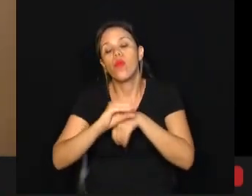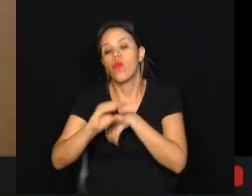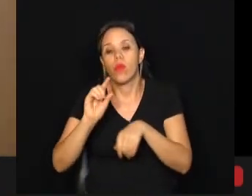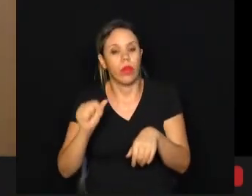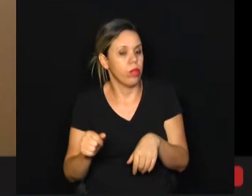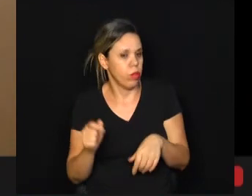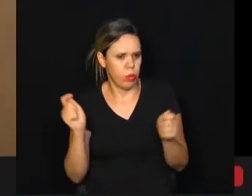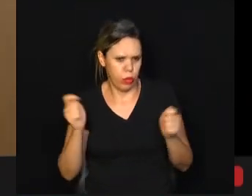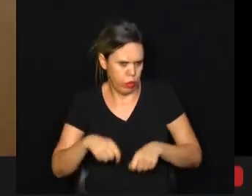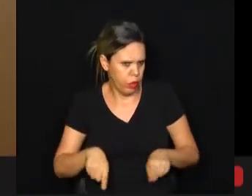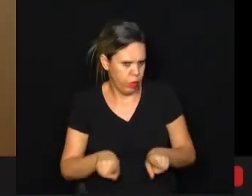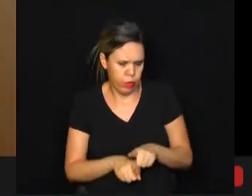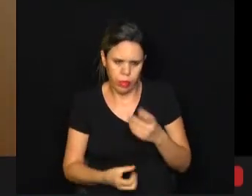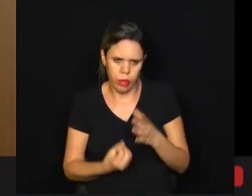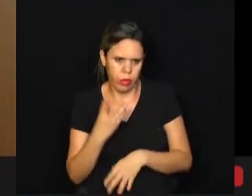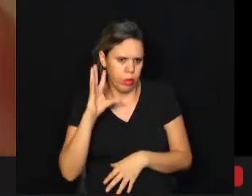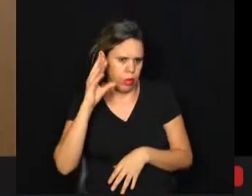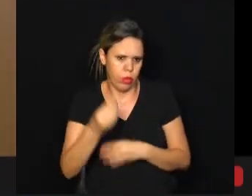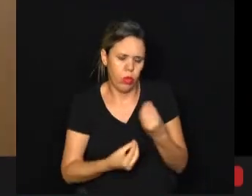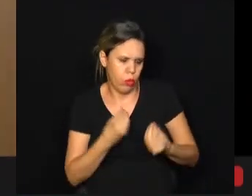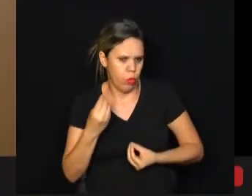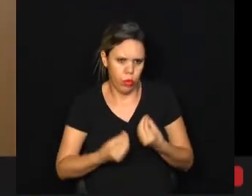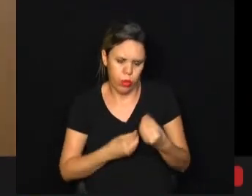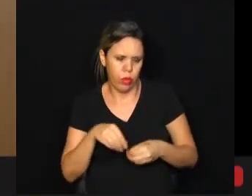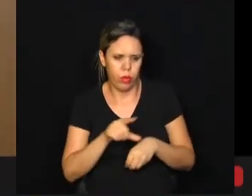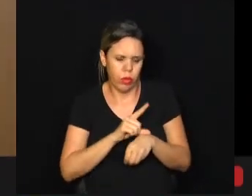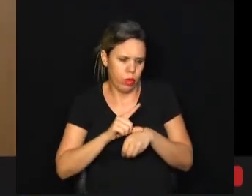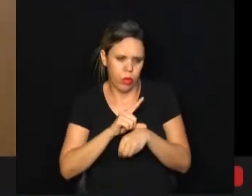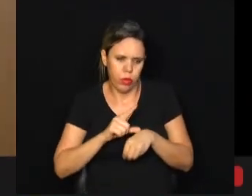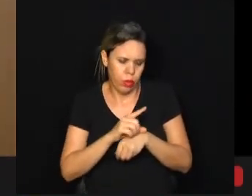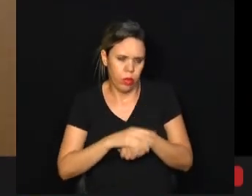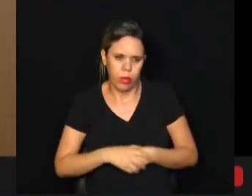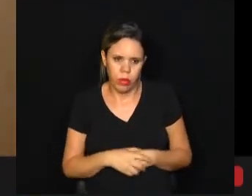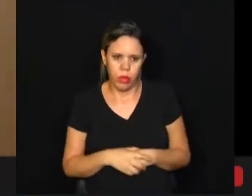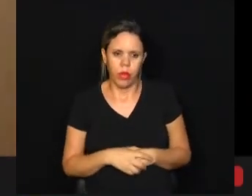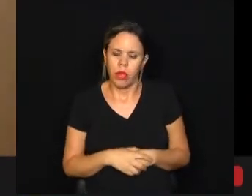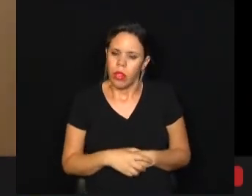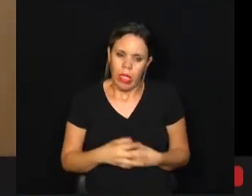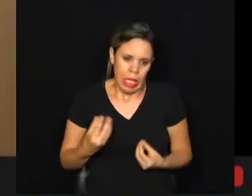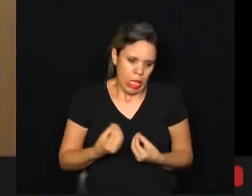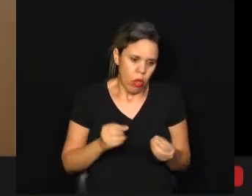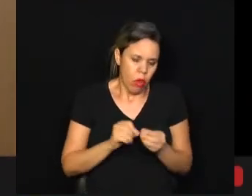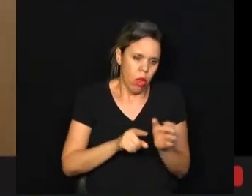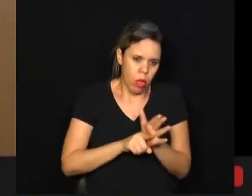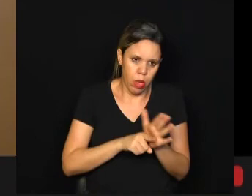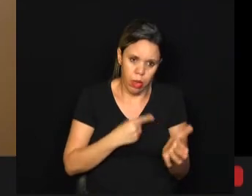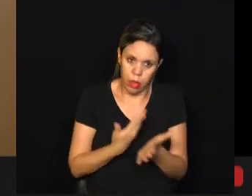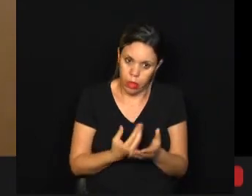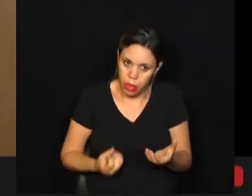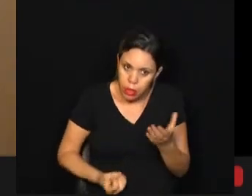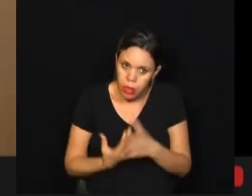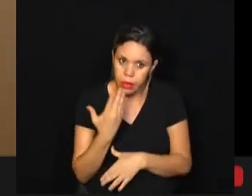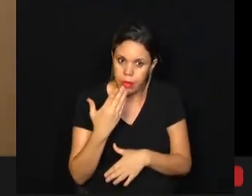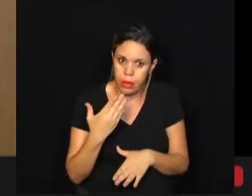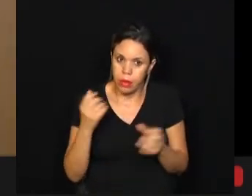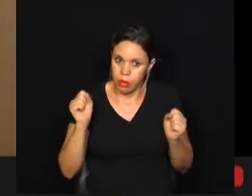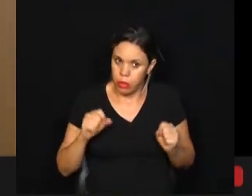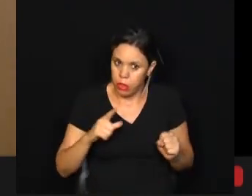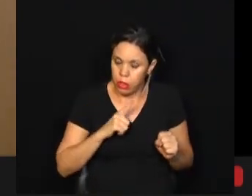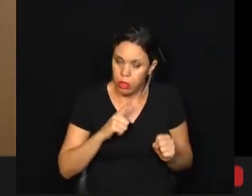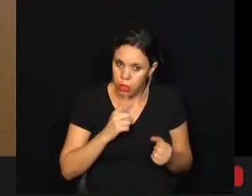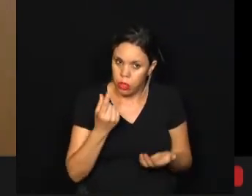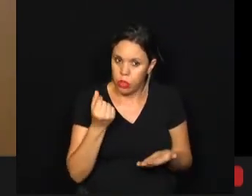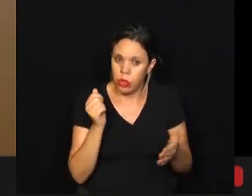que foi possível compreender como é essa legislação, como ela vai se dar, né? E poder ter um